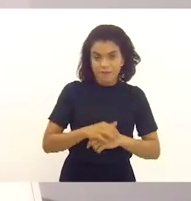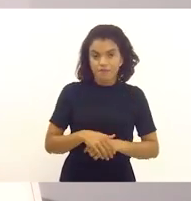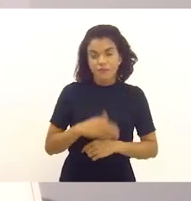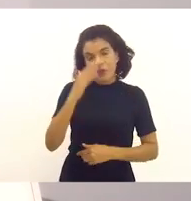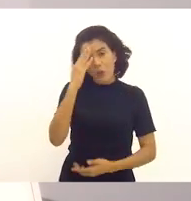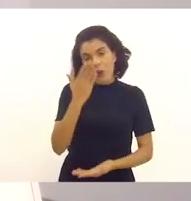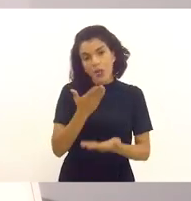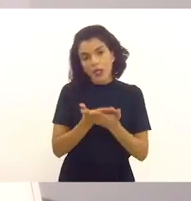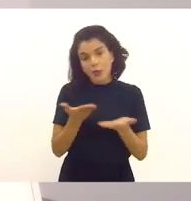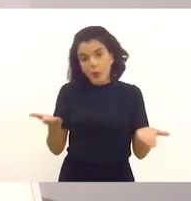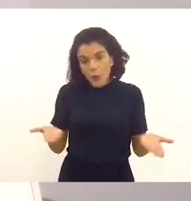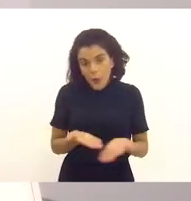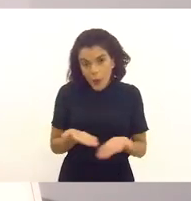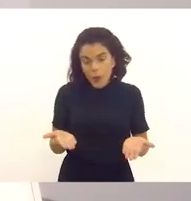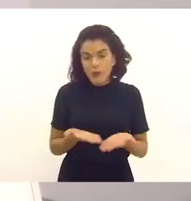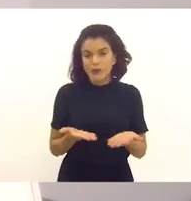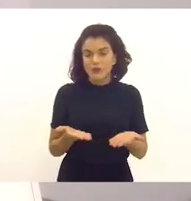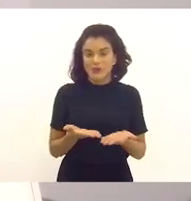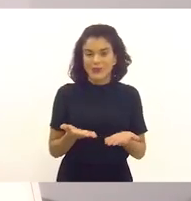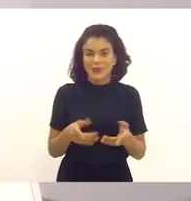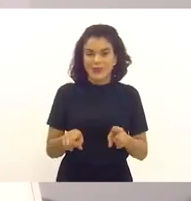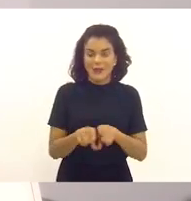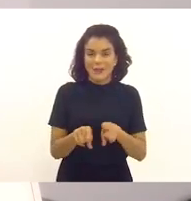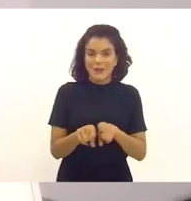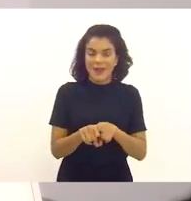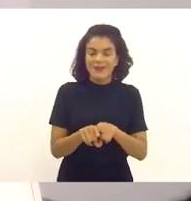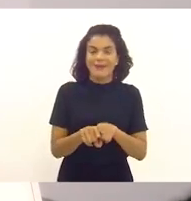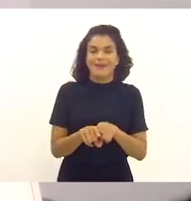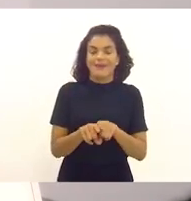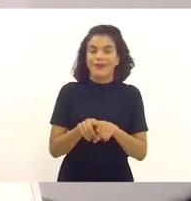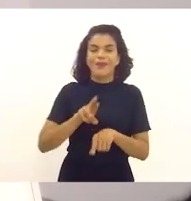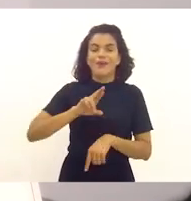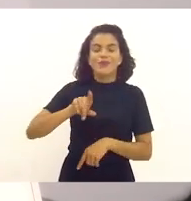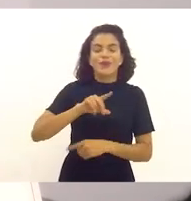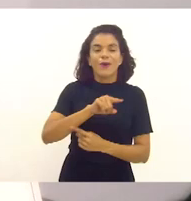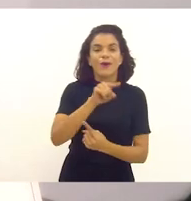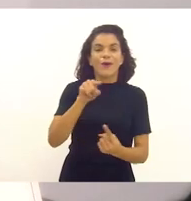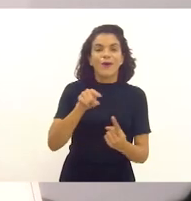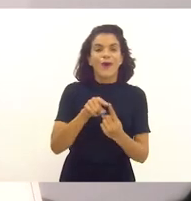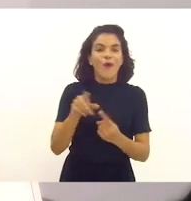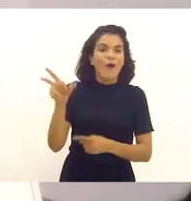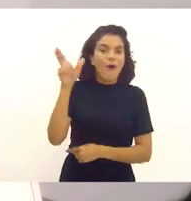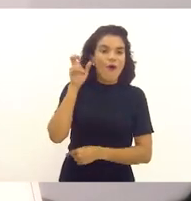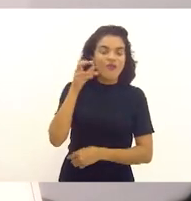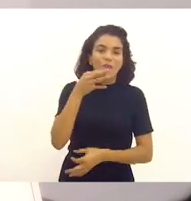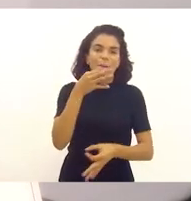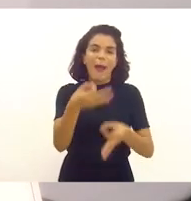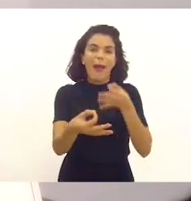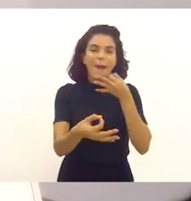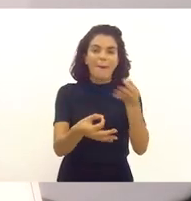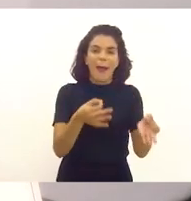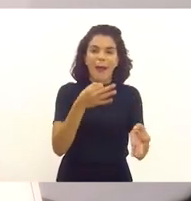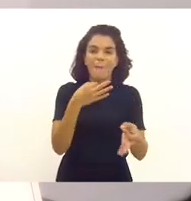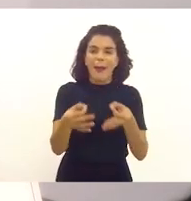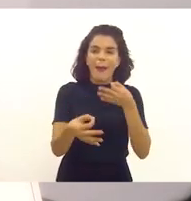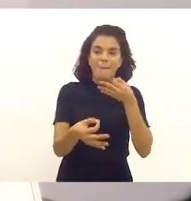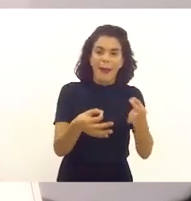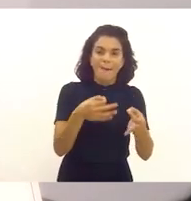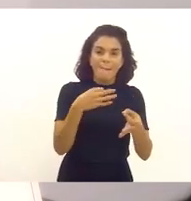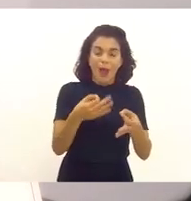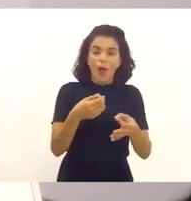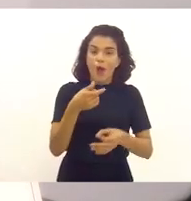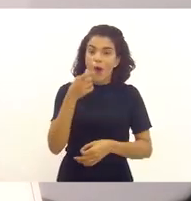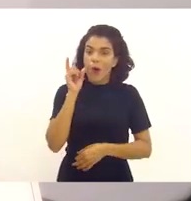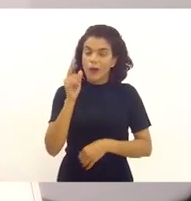esse espaço hoje aqui e uso dele para isso não é só para ouvir críticas mas estavam eu